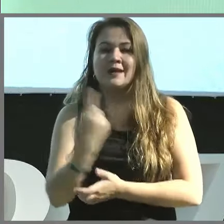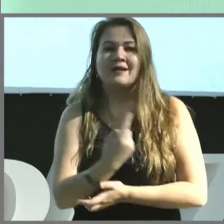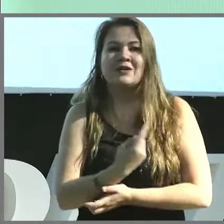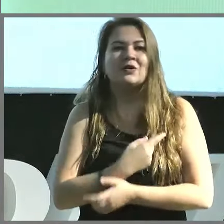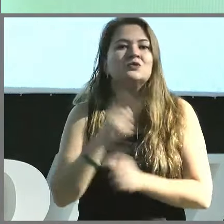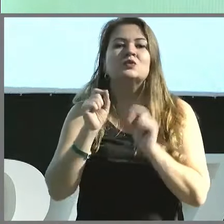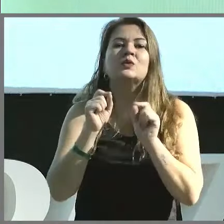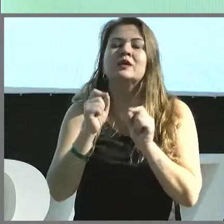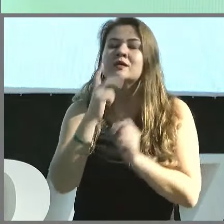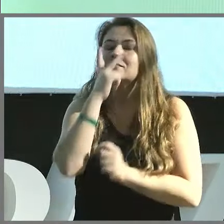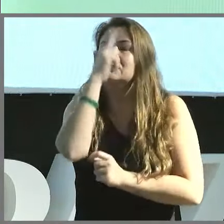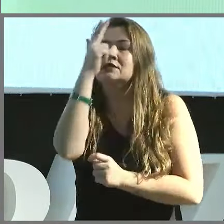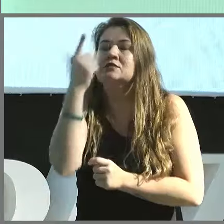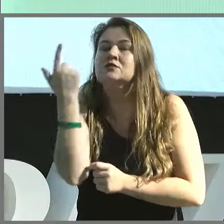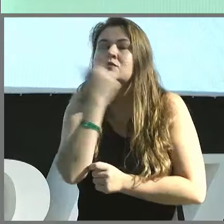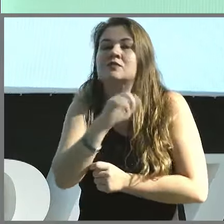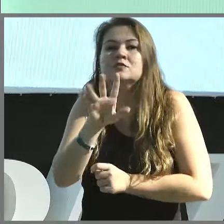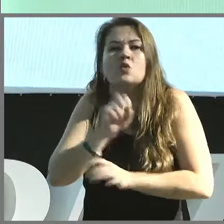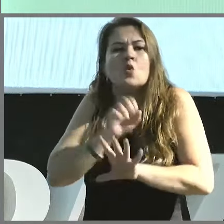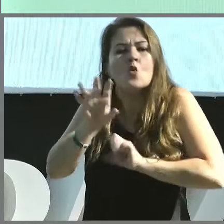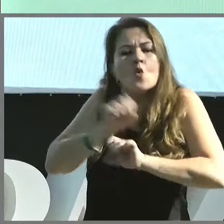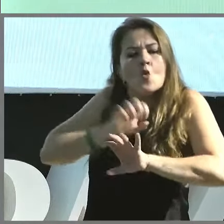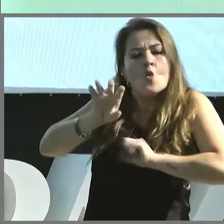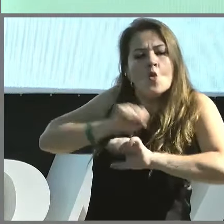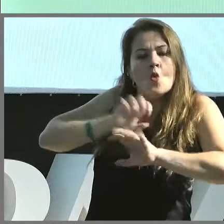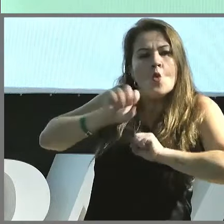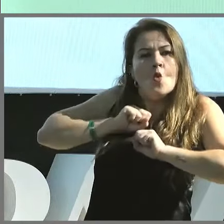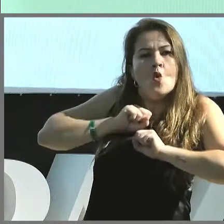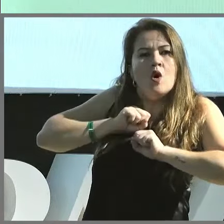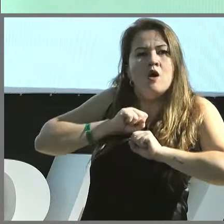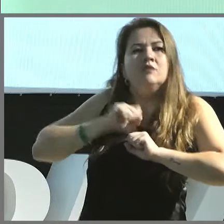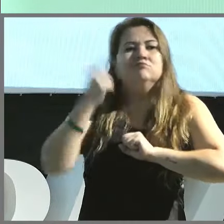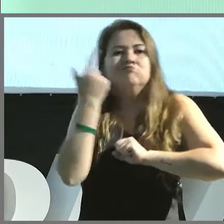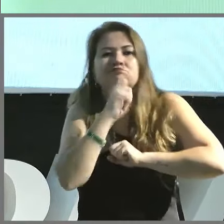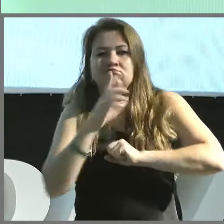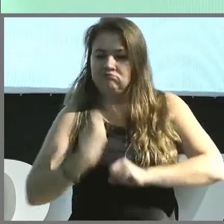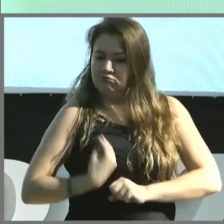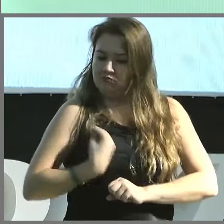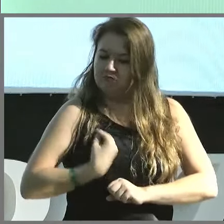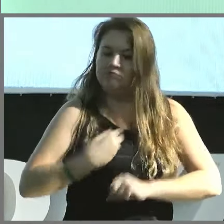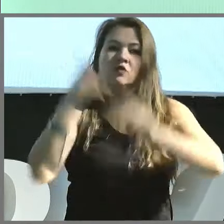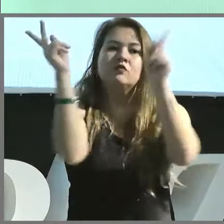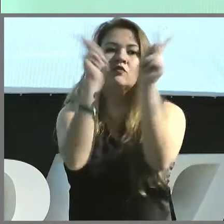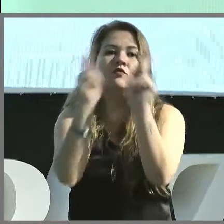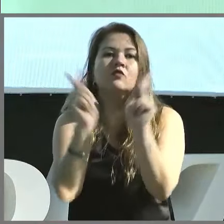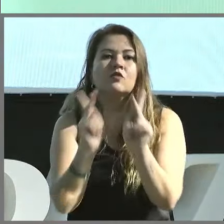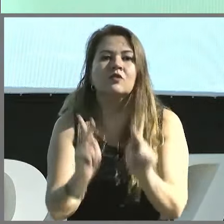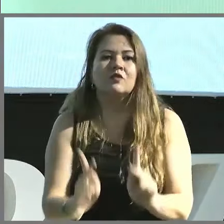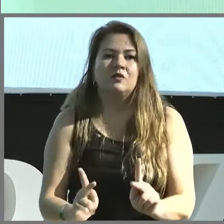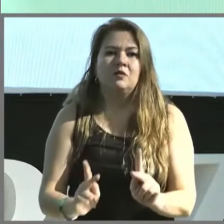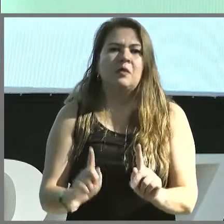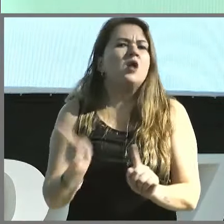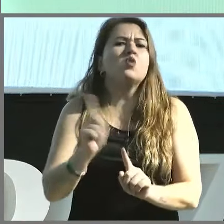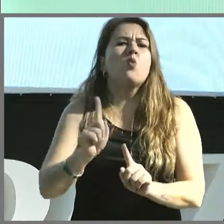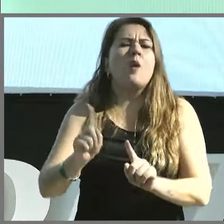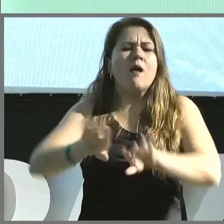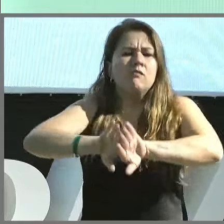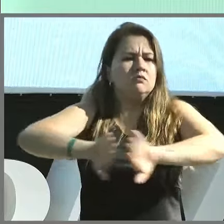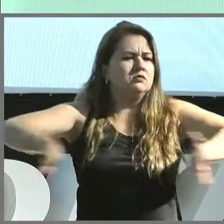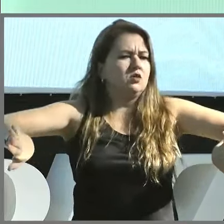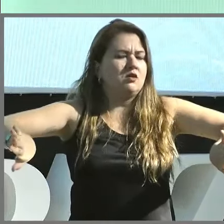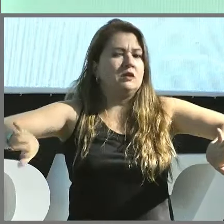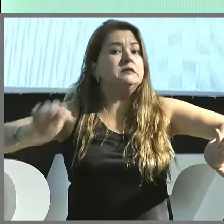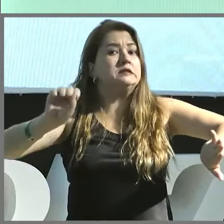empapar de uma amorosidade capaz de poder viver uma paz que não é da divisão, que é uma paz da